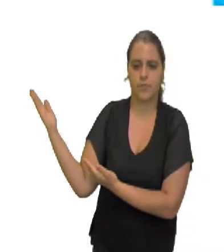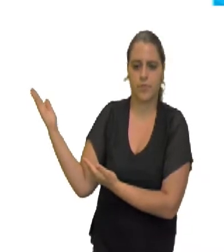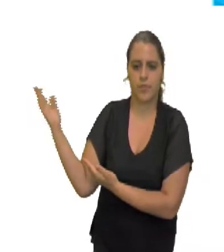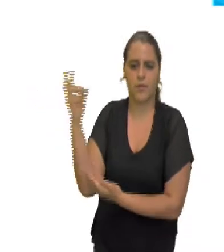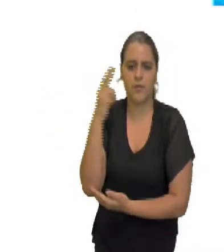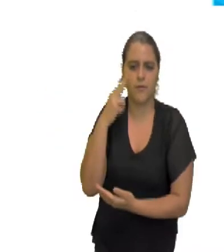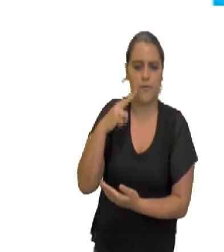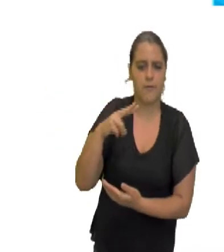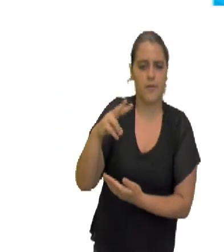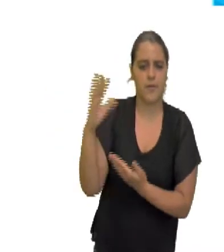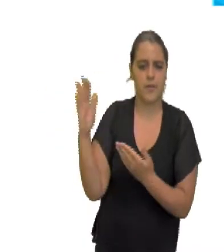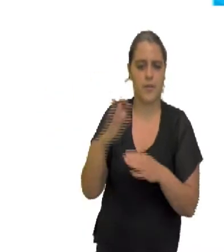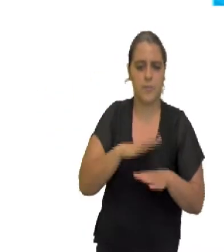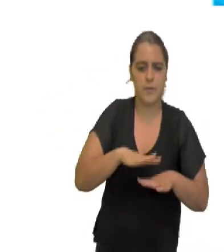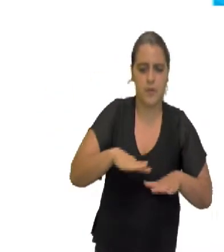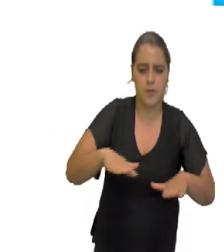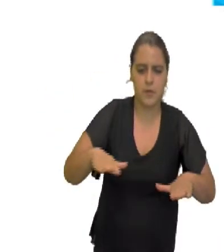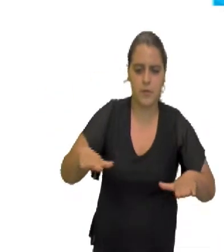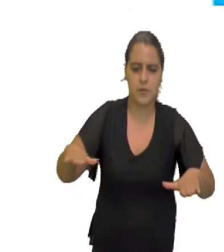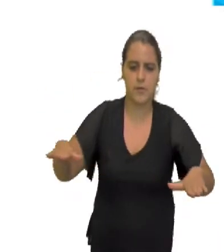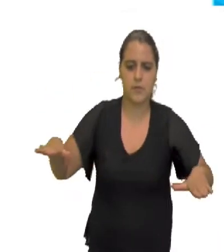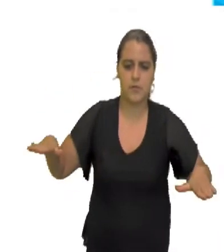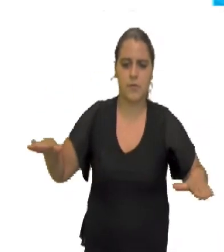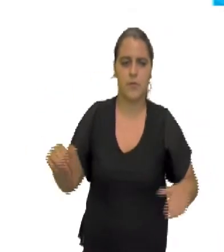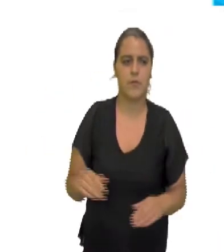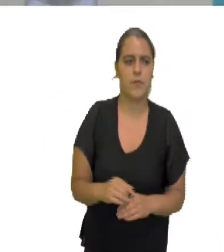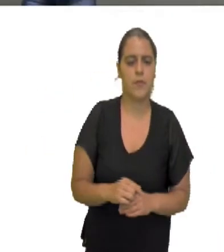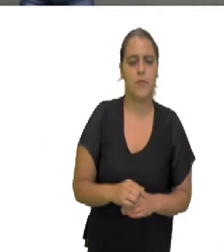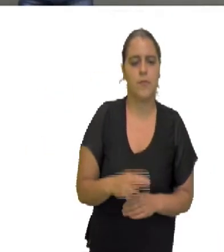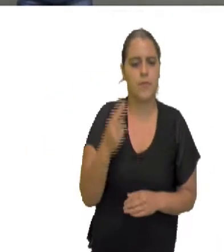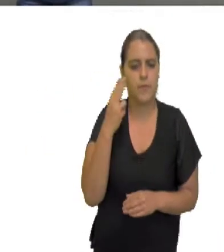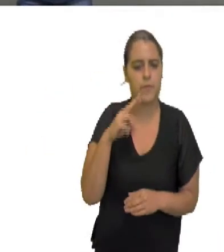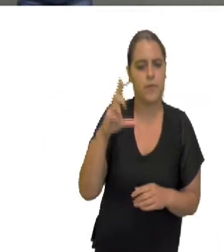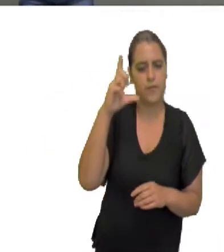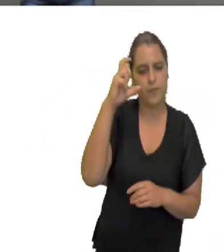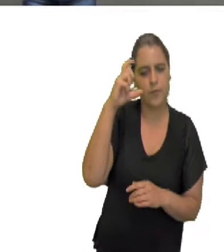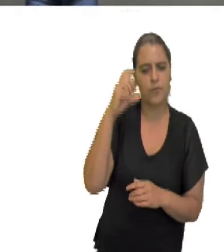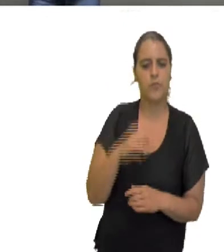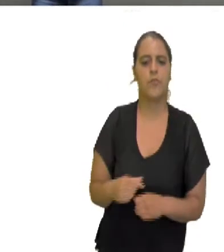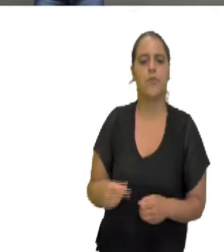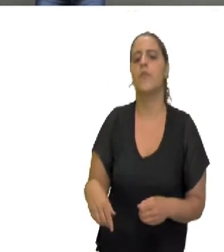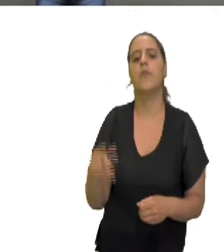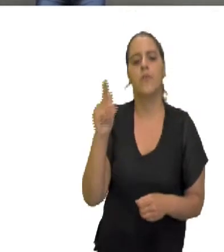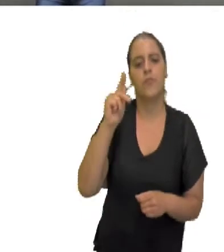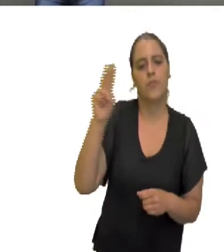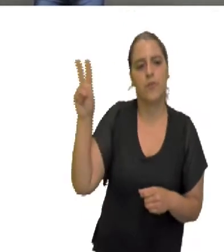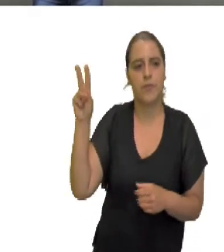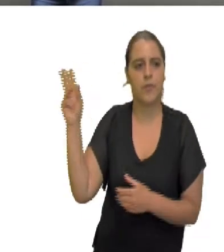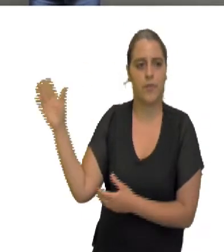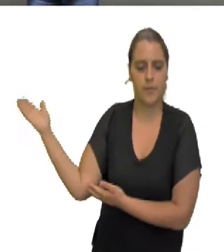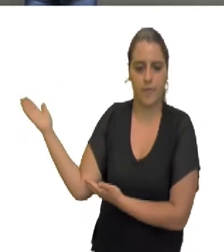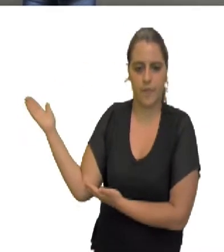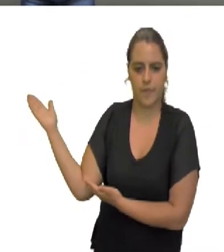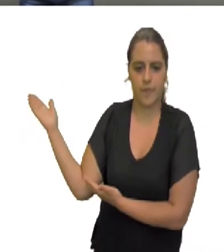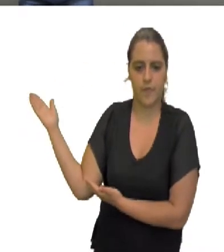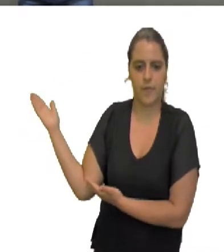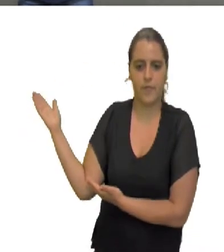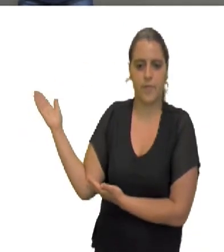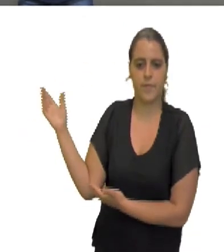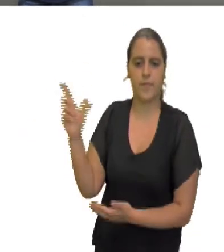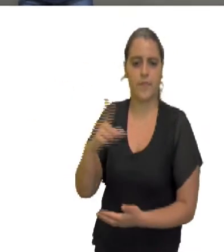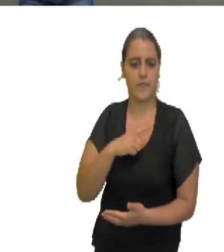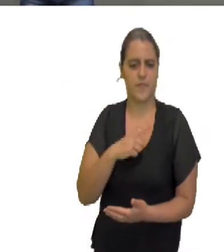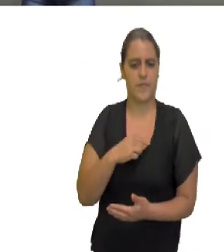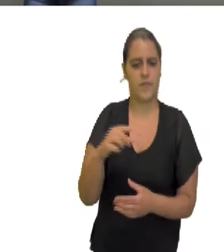um bairro mais plano, colocamos a fotinha aí da nossa cidade, tem uma